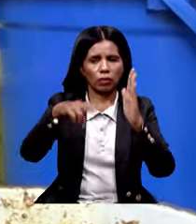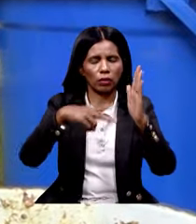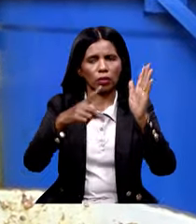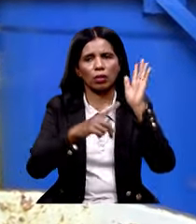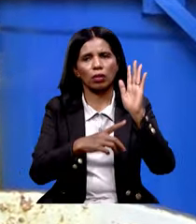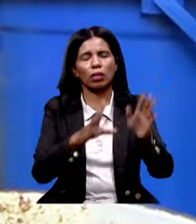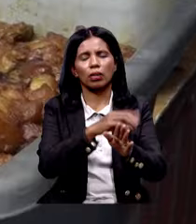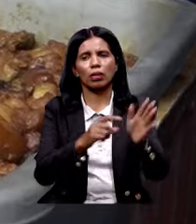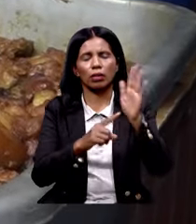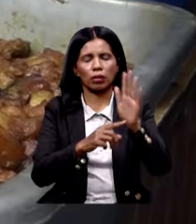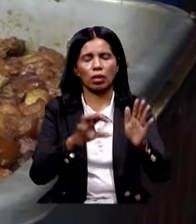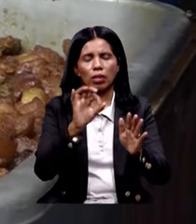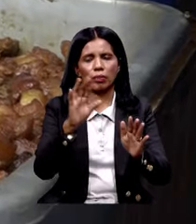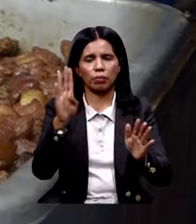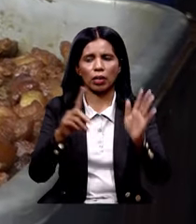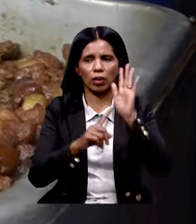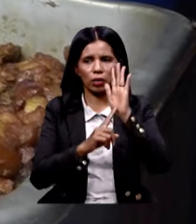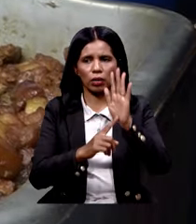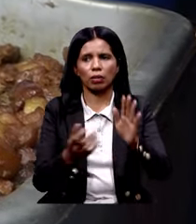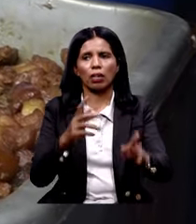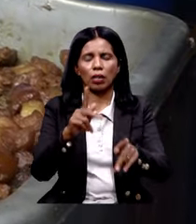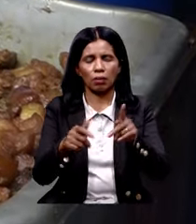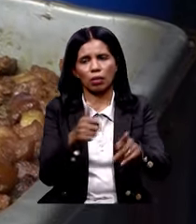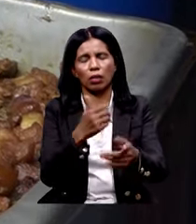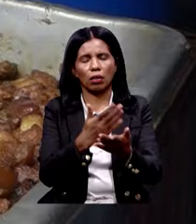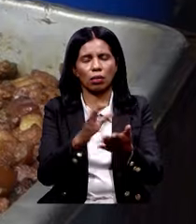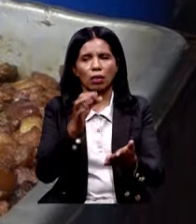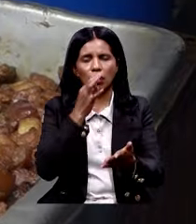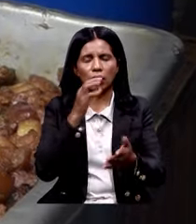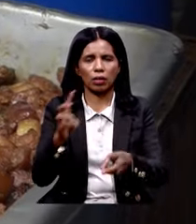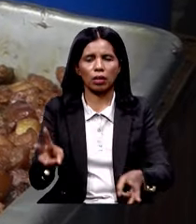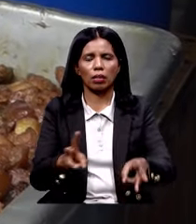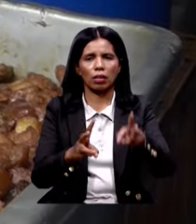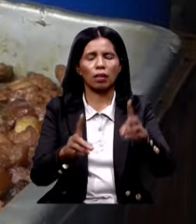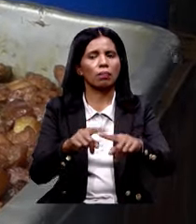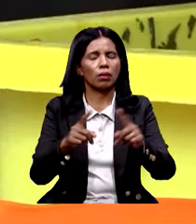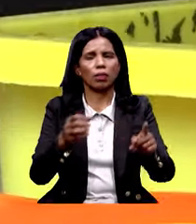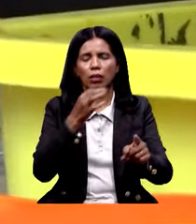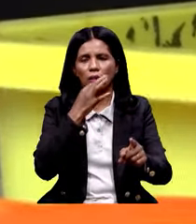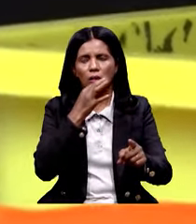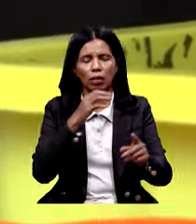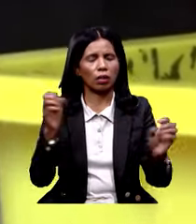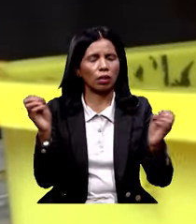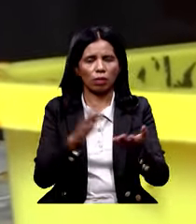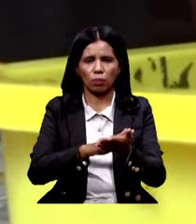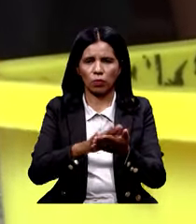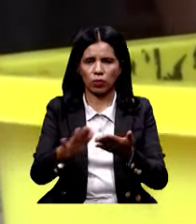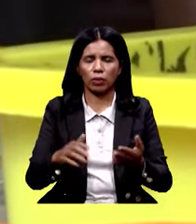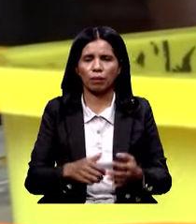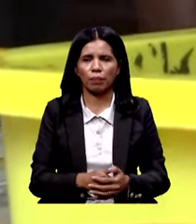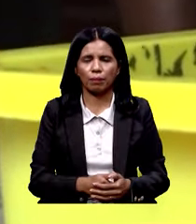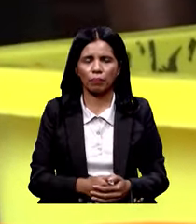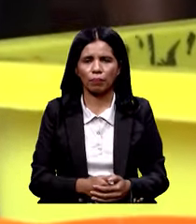ne espalha e a mídia social Hatudo. Cidadão Balon Sosa Hahan e Adala Ninin, mas be Hahan refere lá Izene.